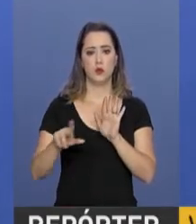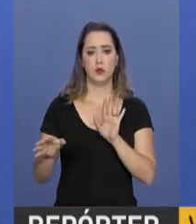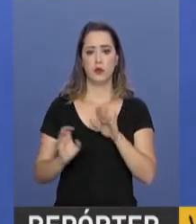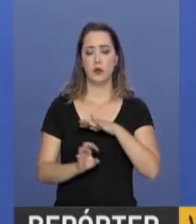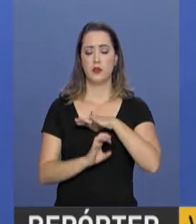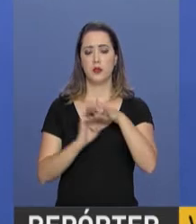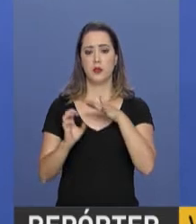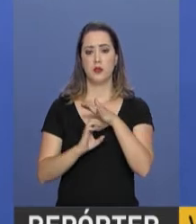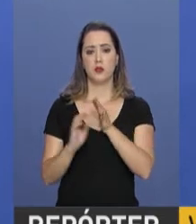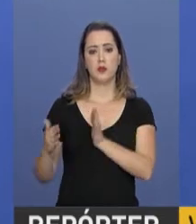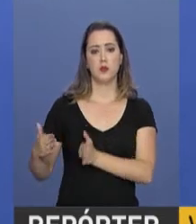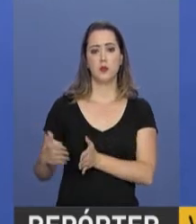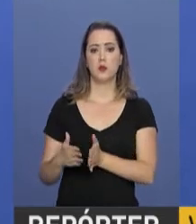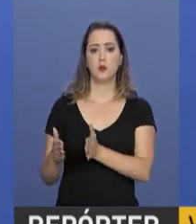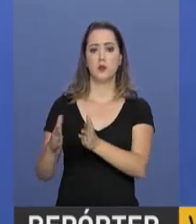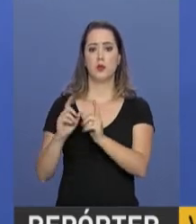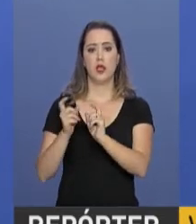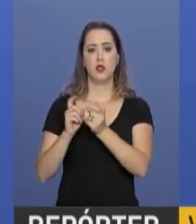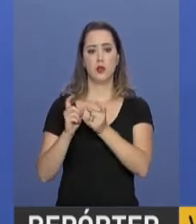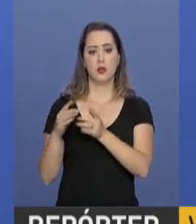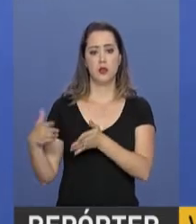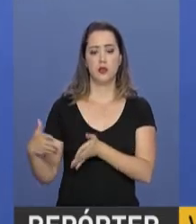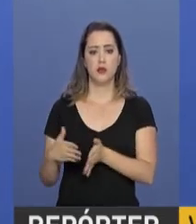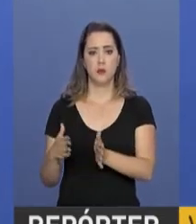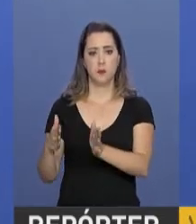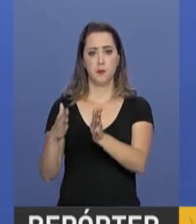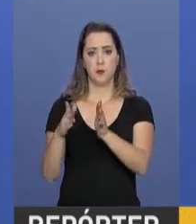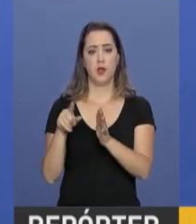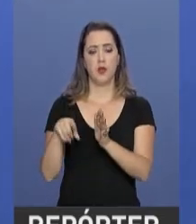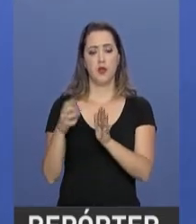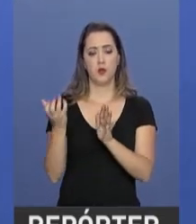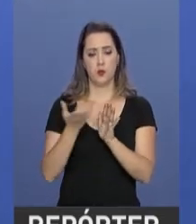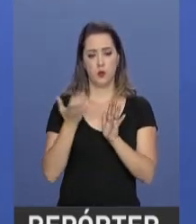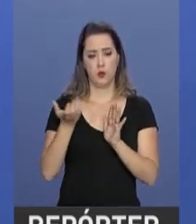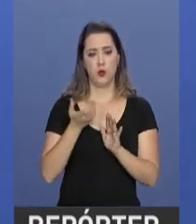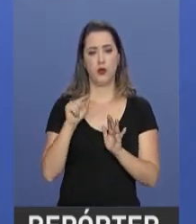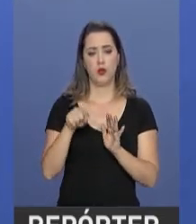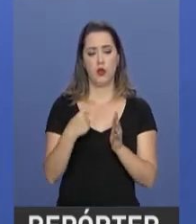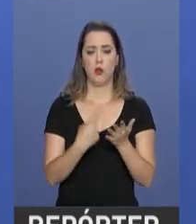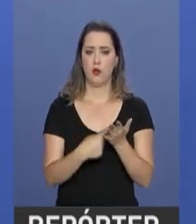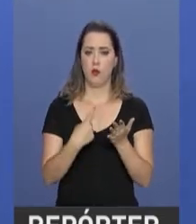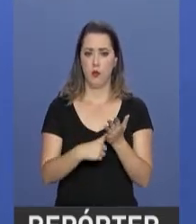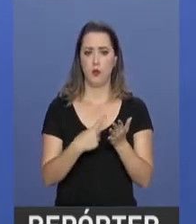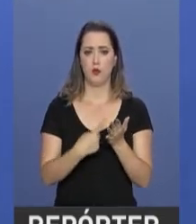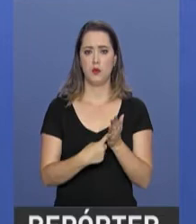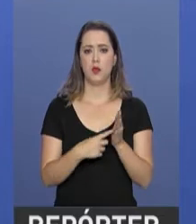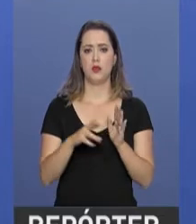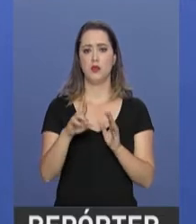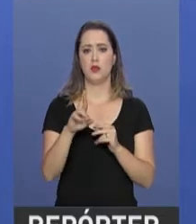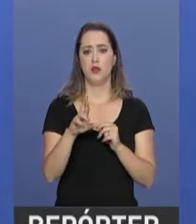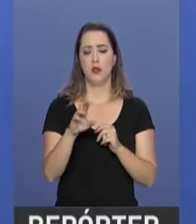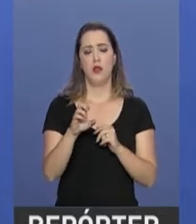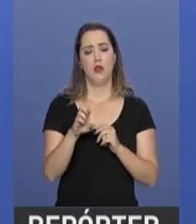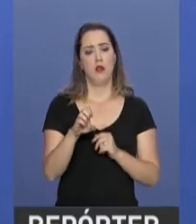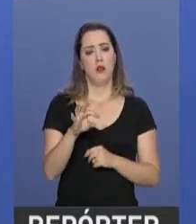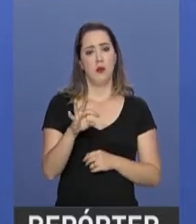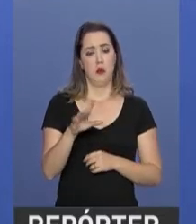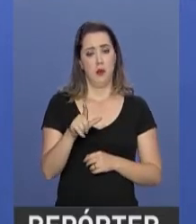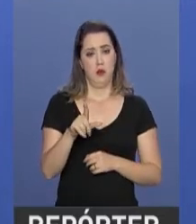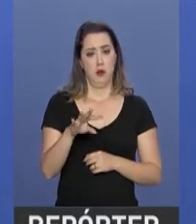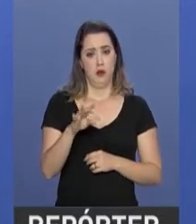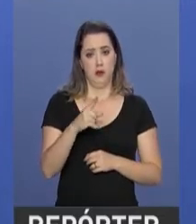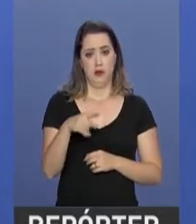rodoviárias que já manifestaram interesse é no processo de